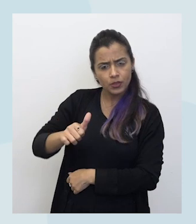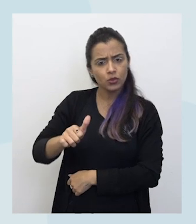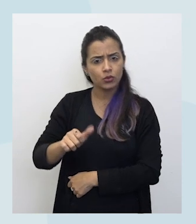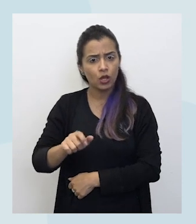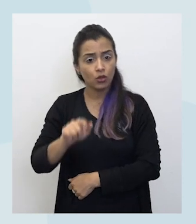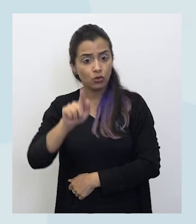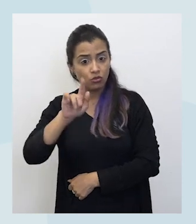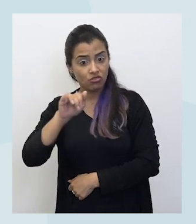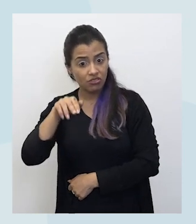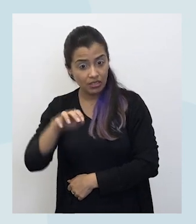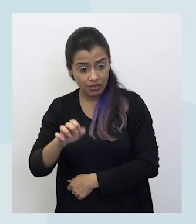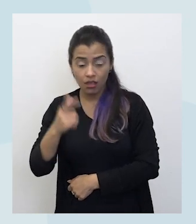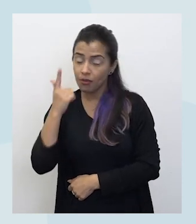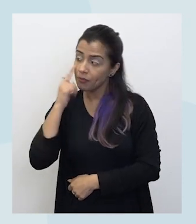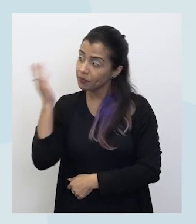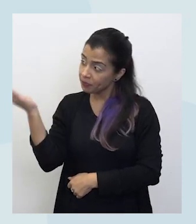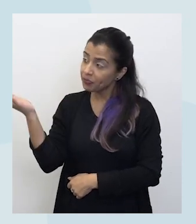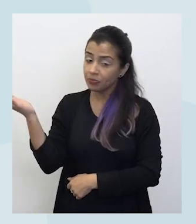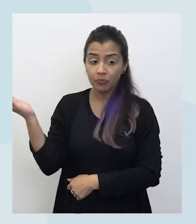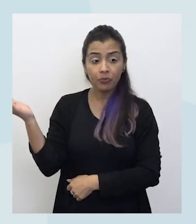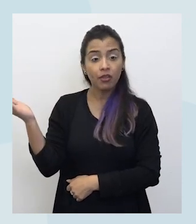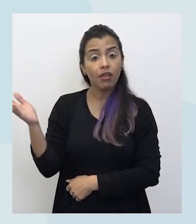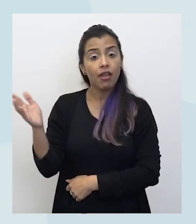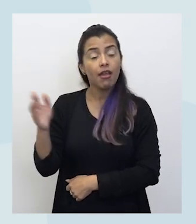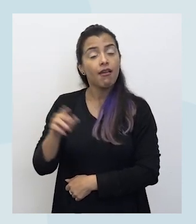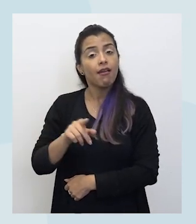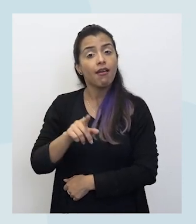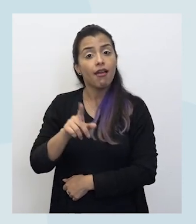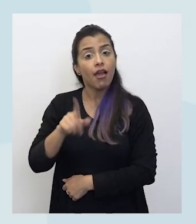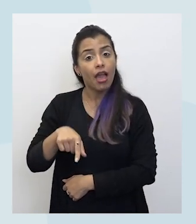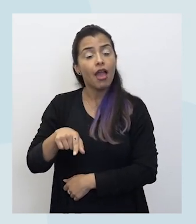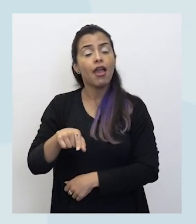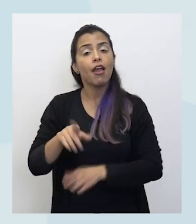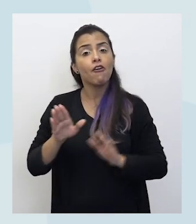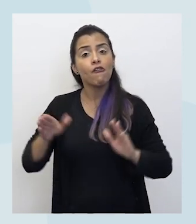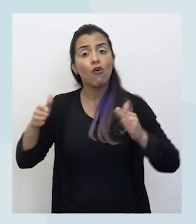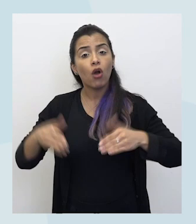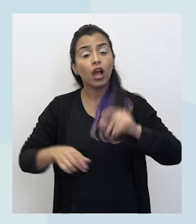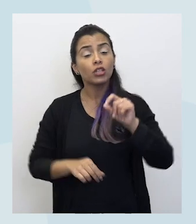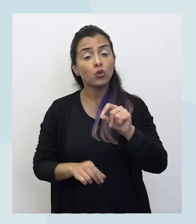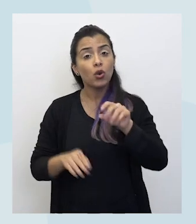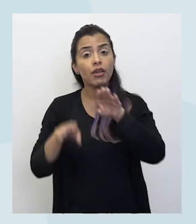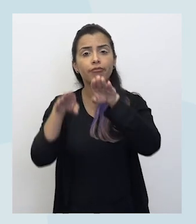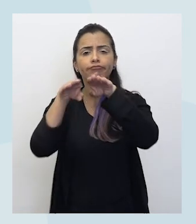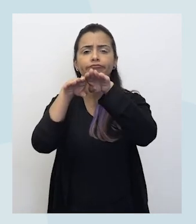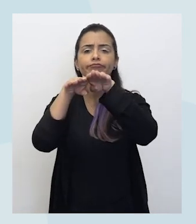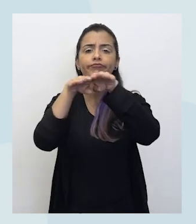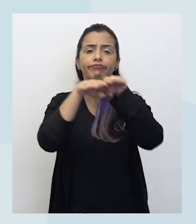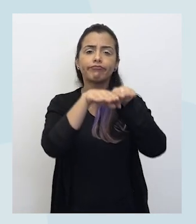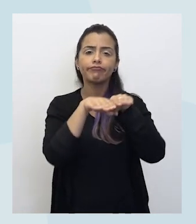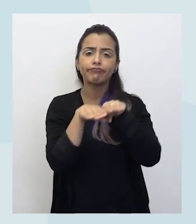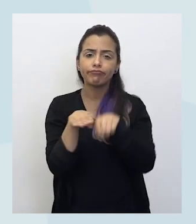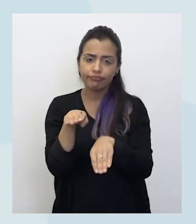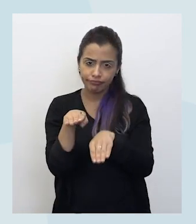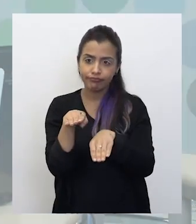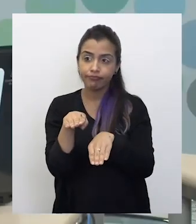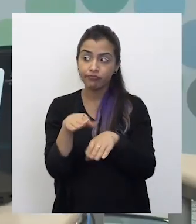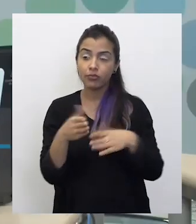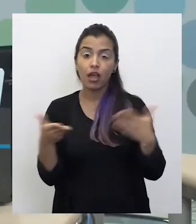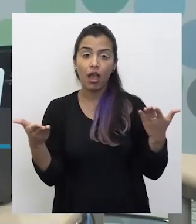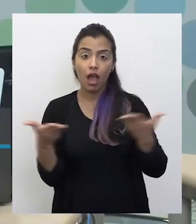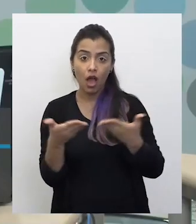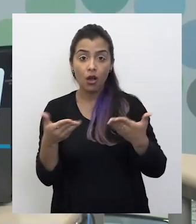está fazendo uma análise voltada para a desigualdade. E nesse momento, falando dessa questão